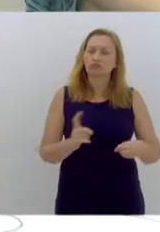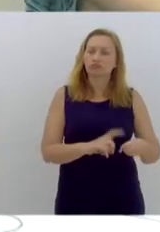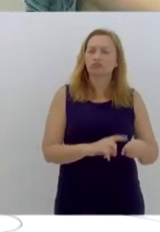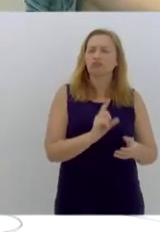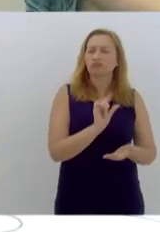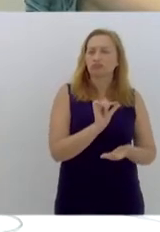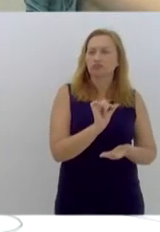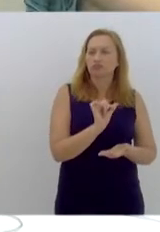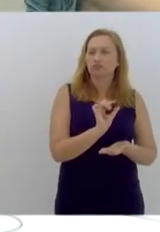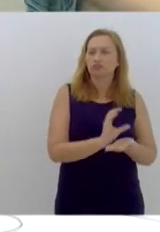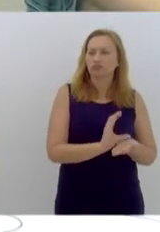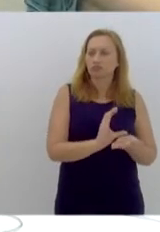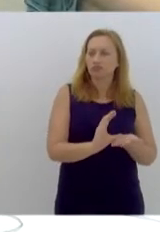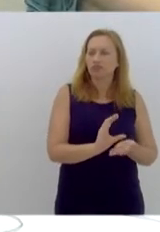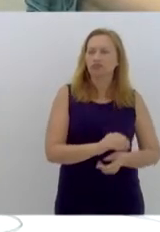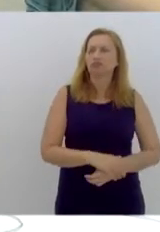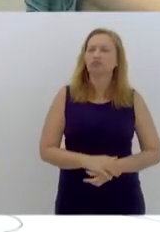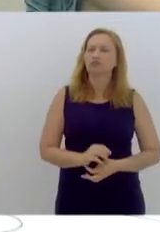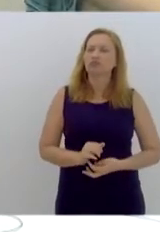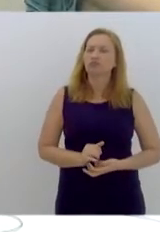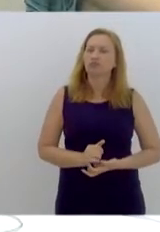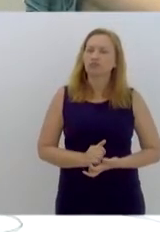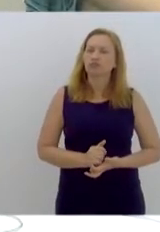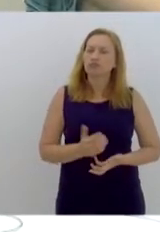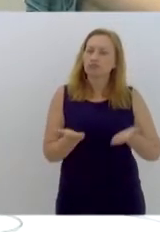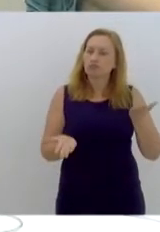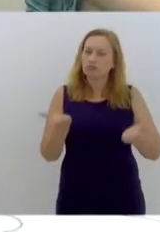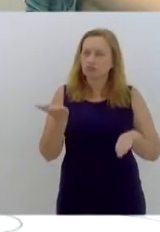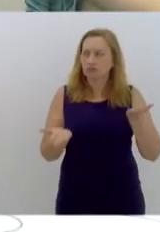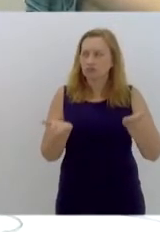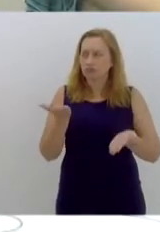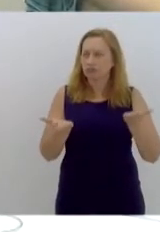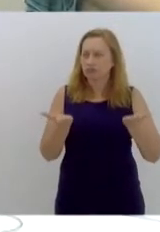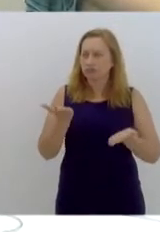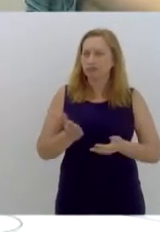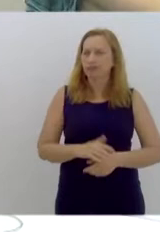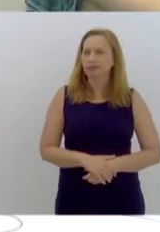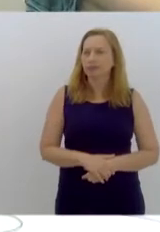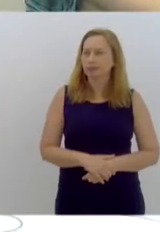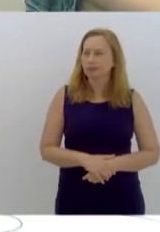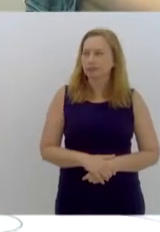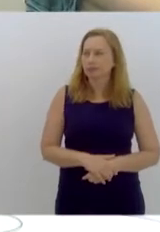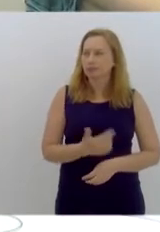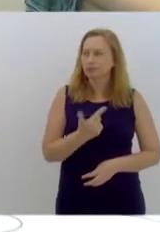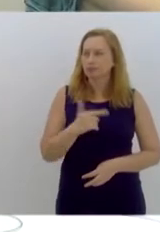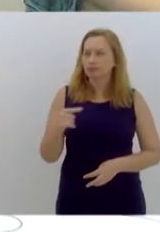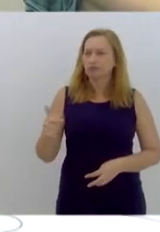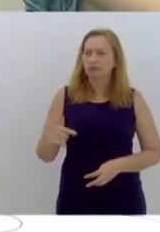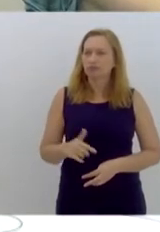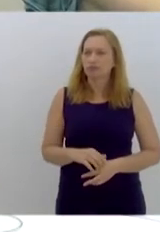recursos fosse de forma equilibrada para que não houvesse